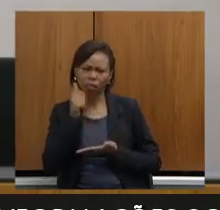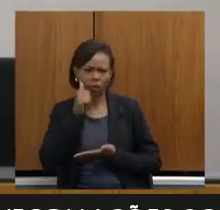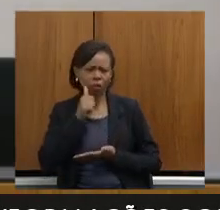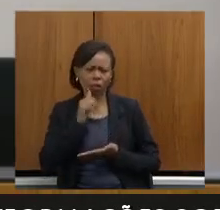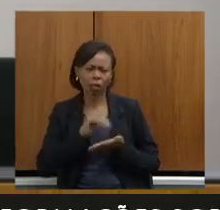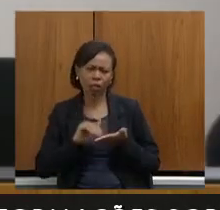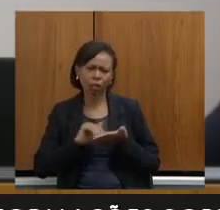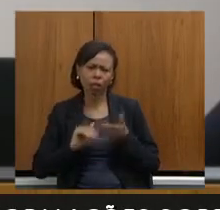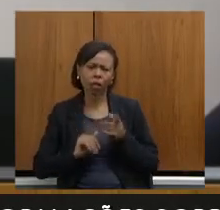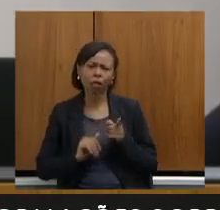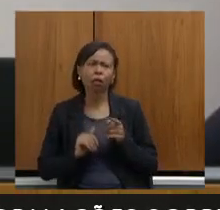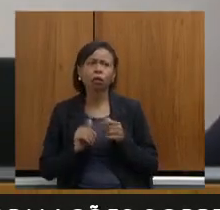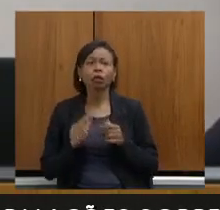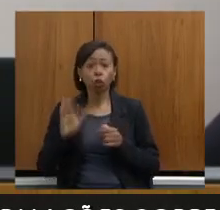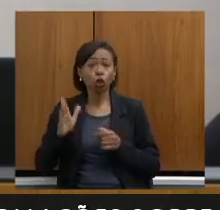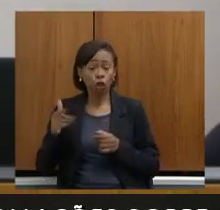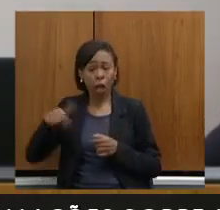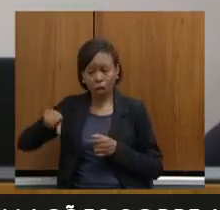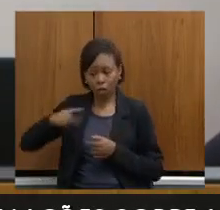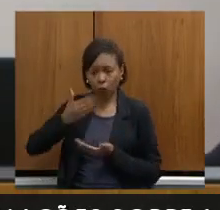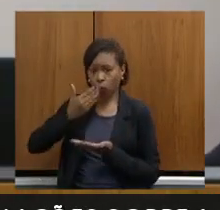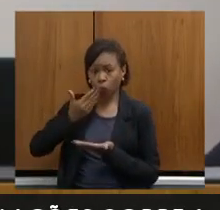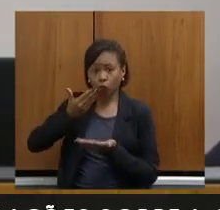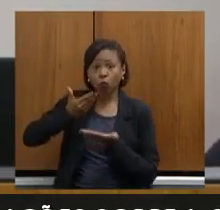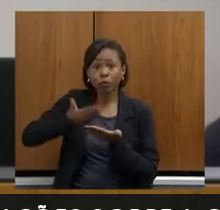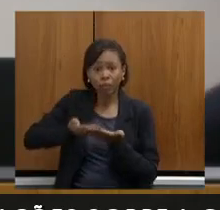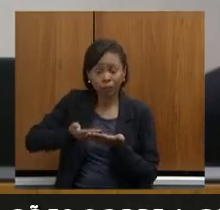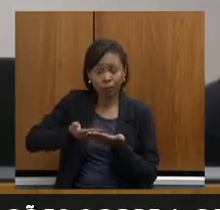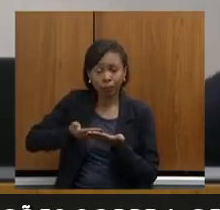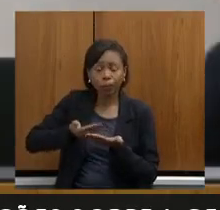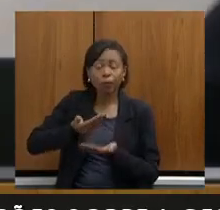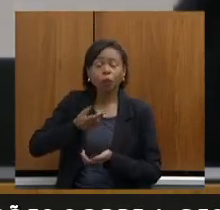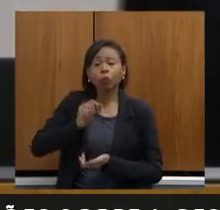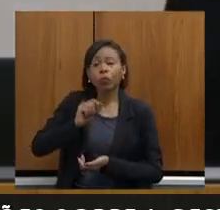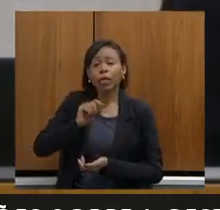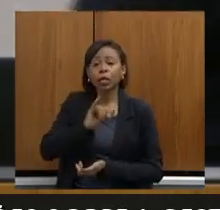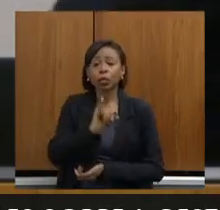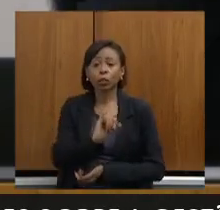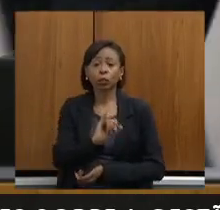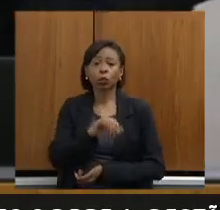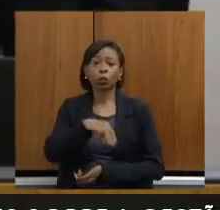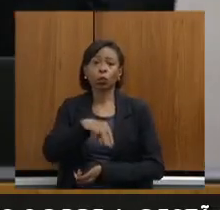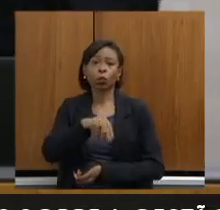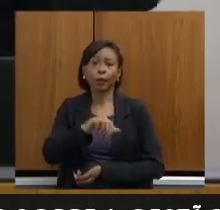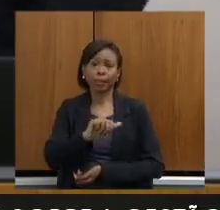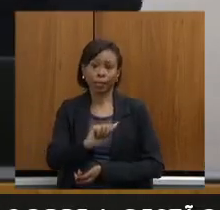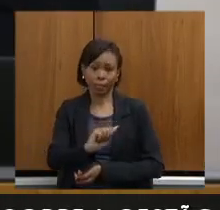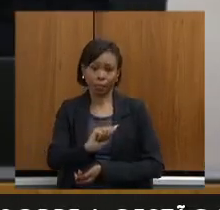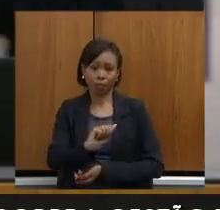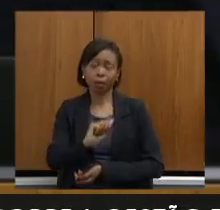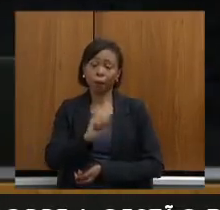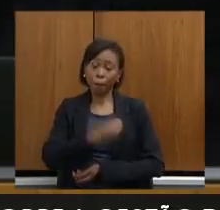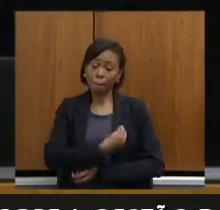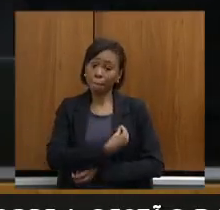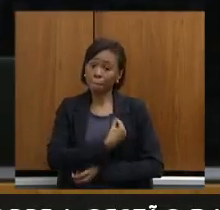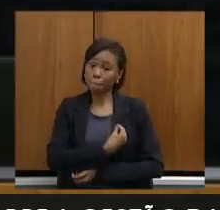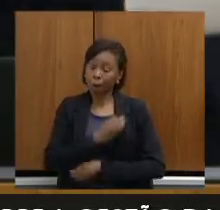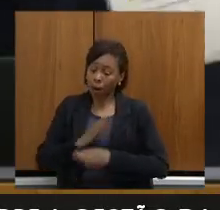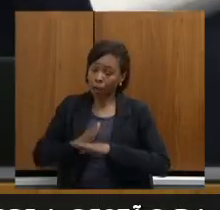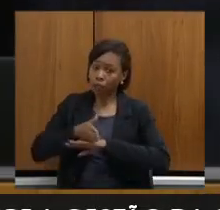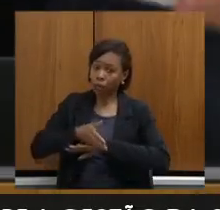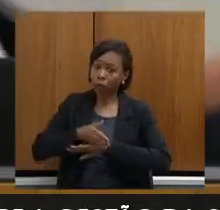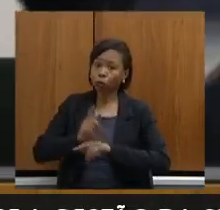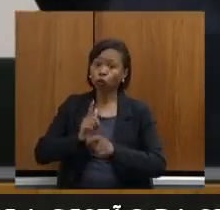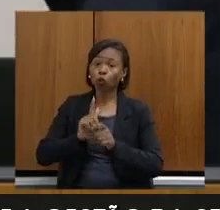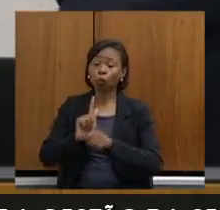fizemos uma um requerimento solicitando é que o imã participasse é de